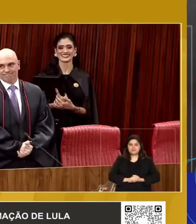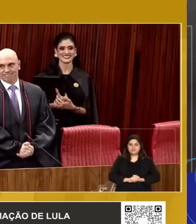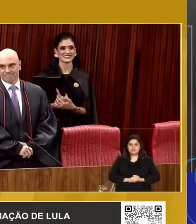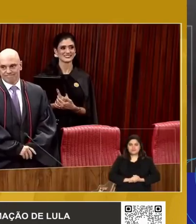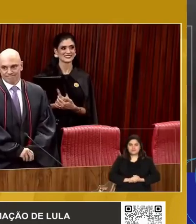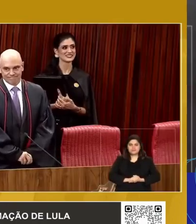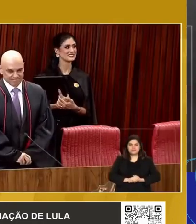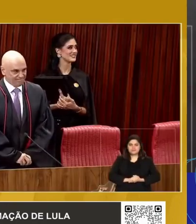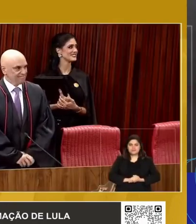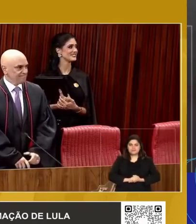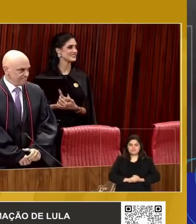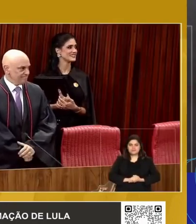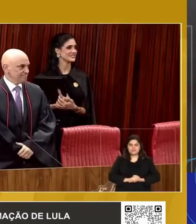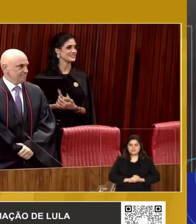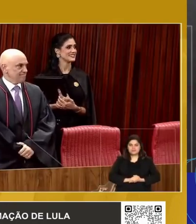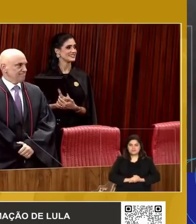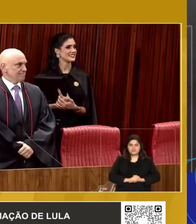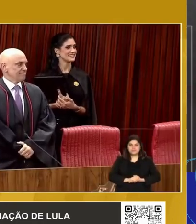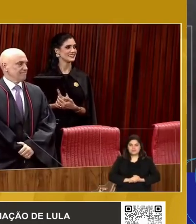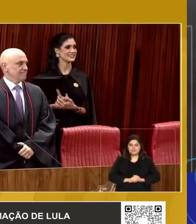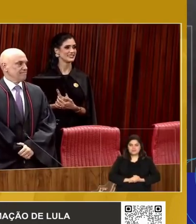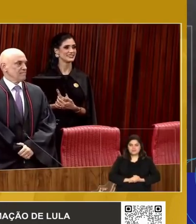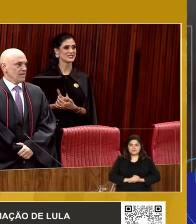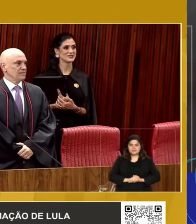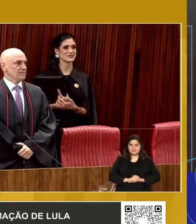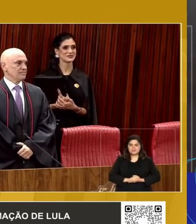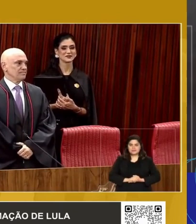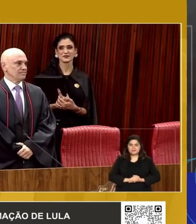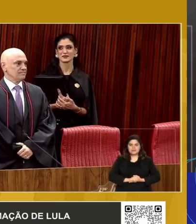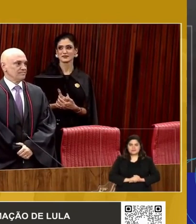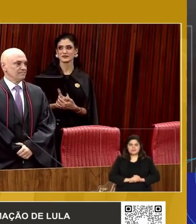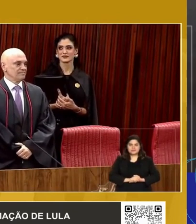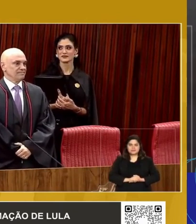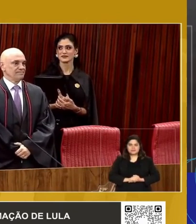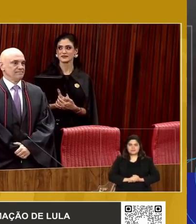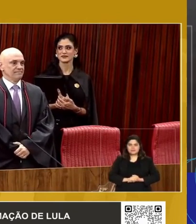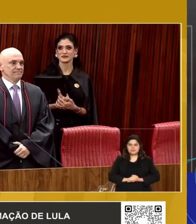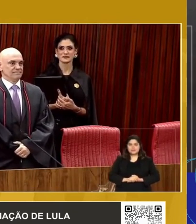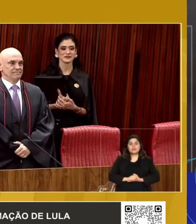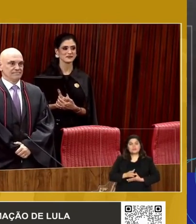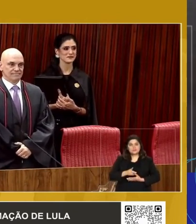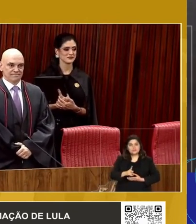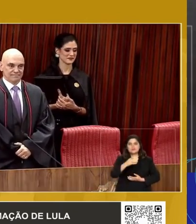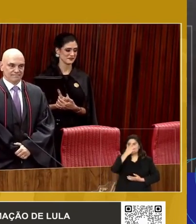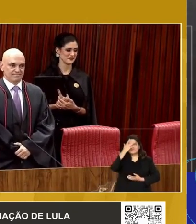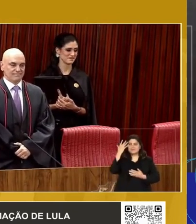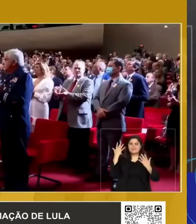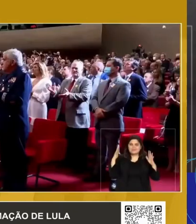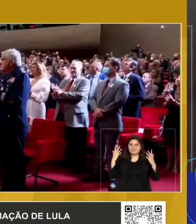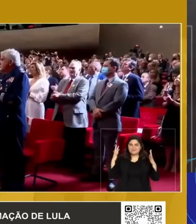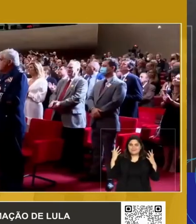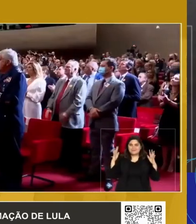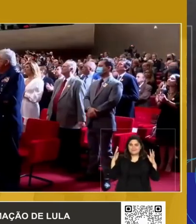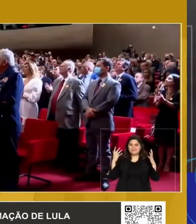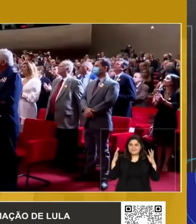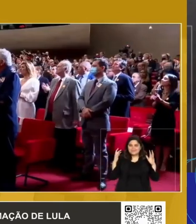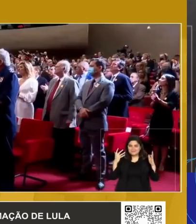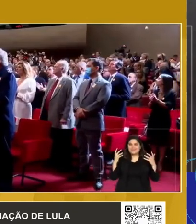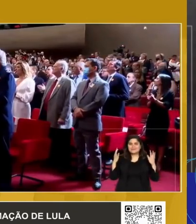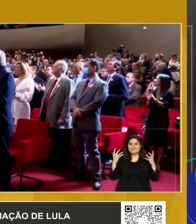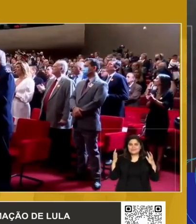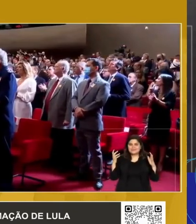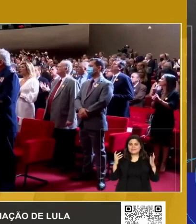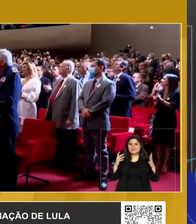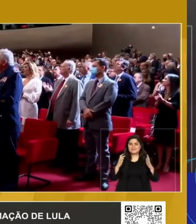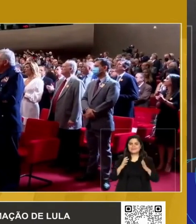rasga todos os dias? Todos os dias. O que está nos livros que ele não escreveu, foi o parceiro, ele não